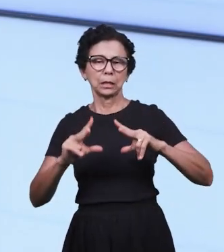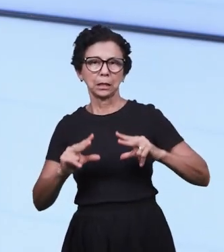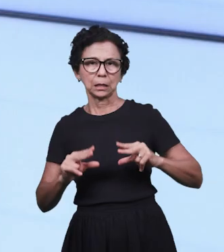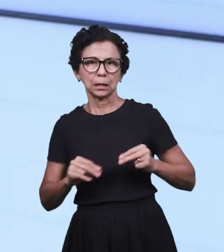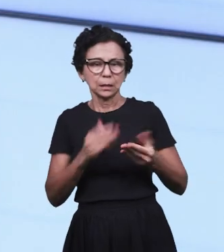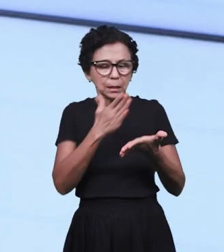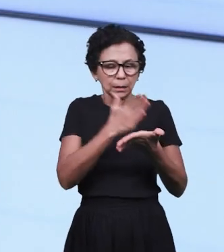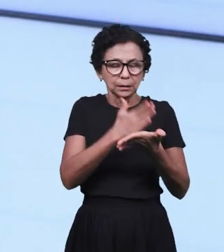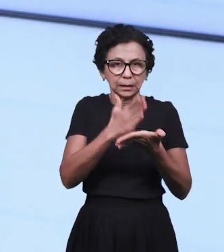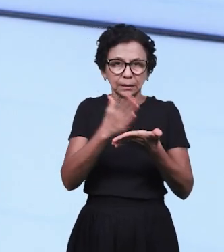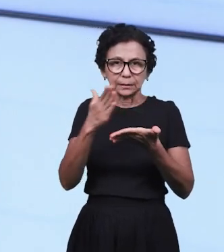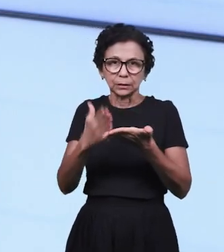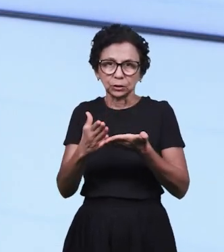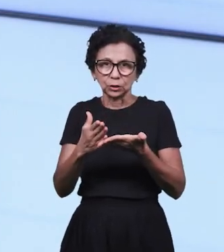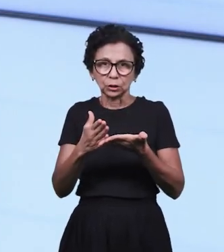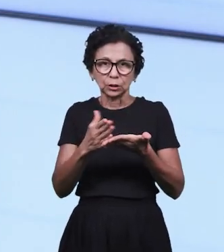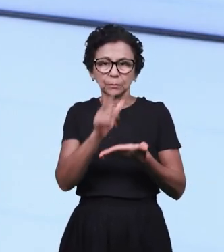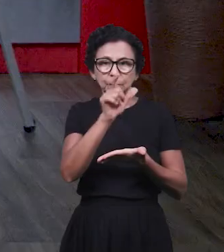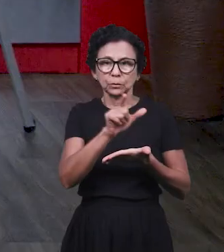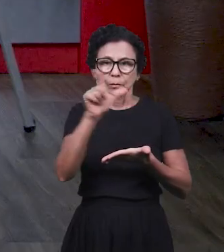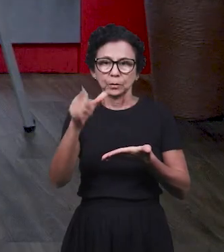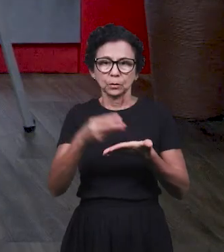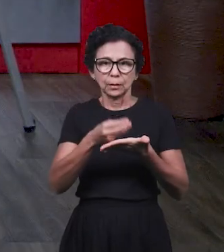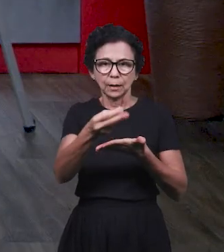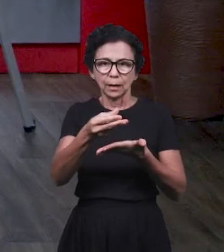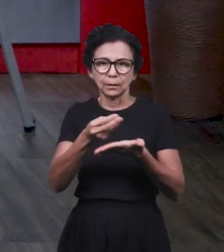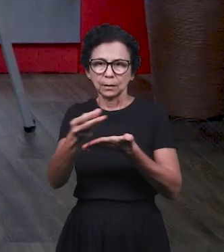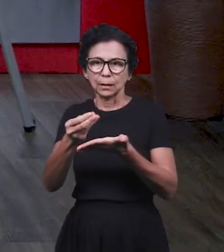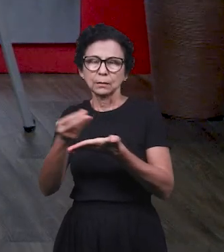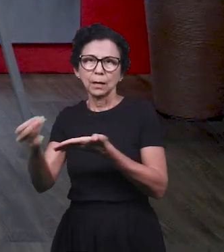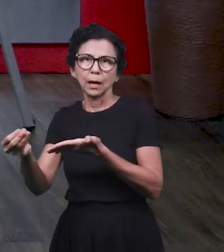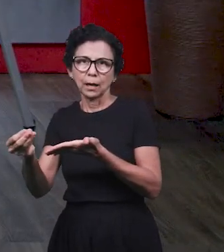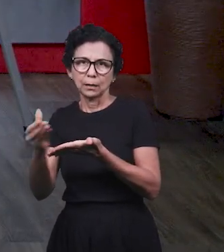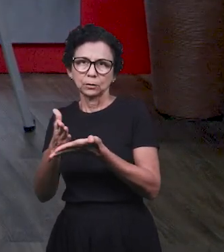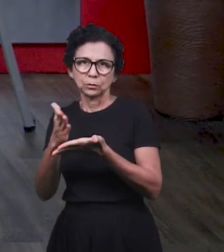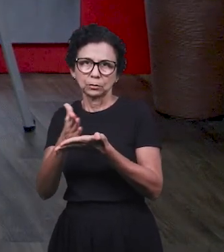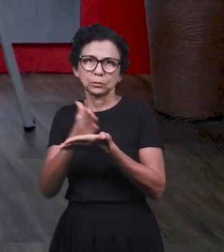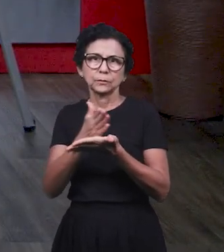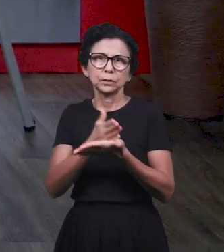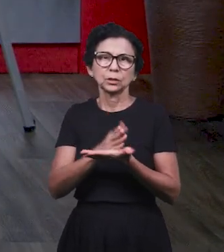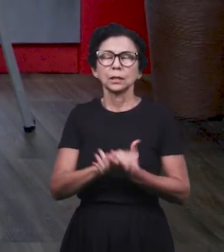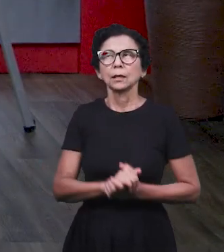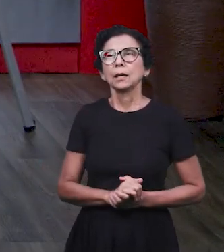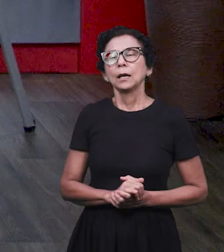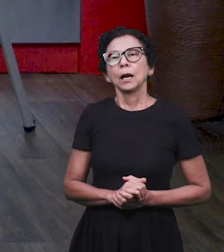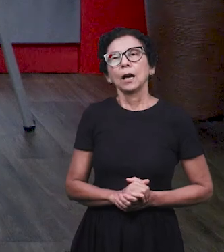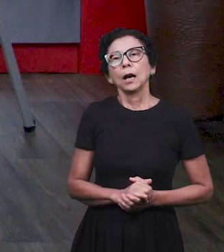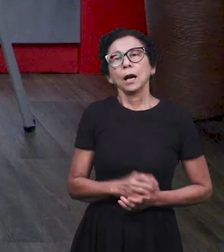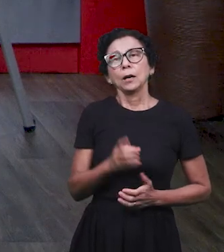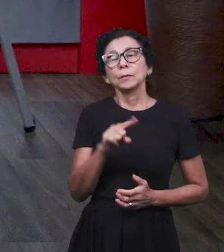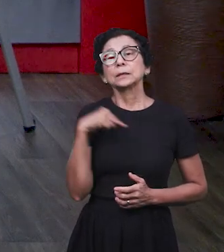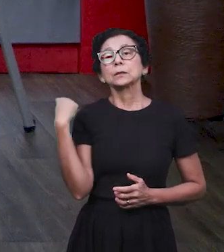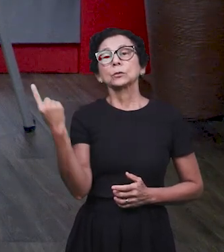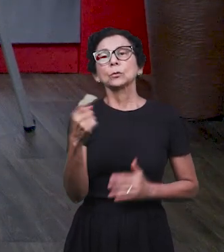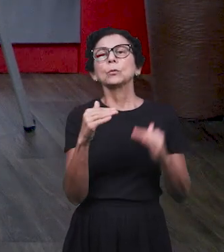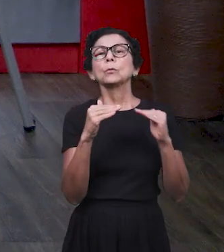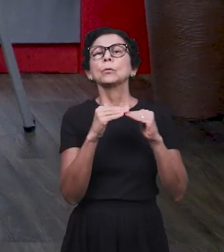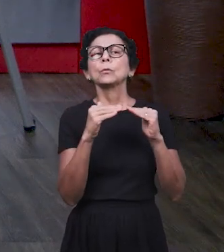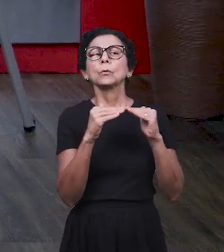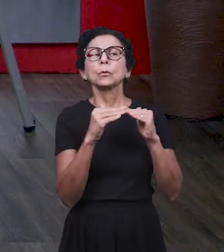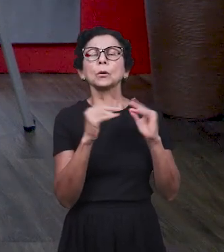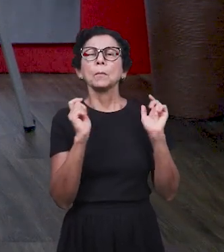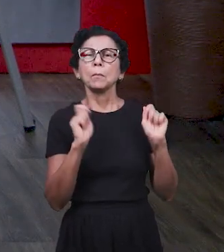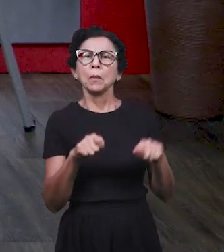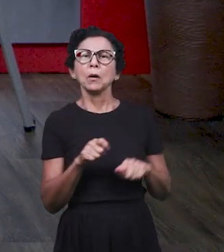para que cada herdeiro receba o seu quinhão, receba a sua parte. Ah, mas se todos concordaram que ele